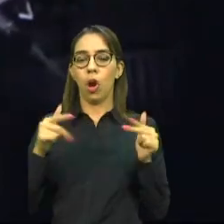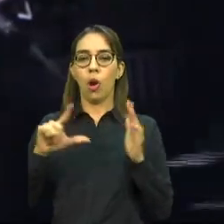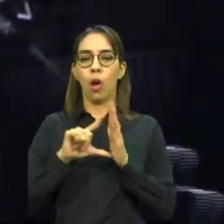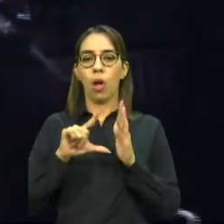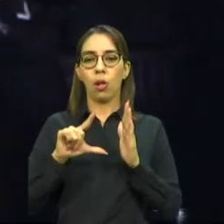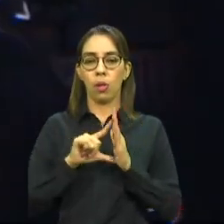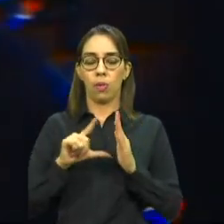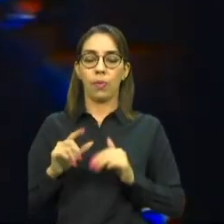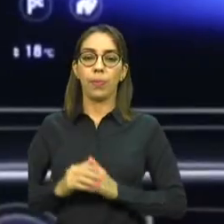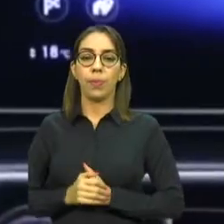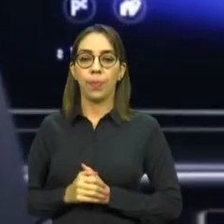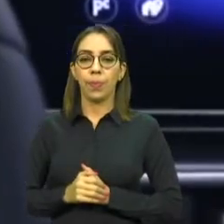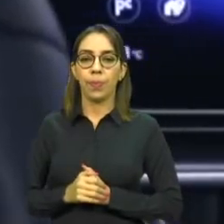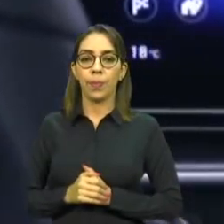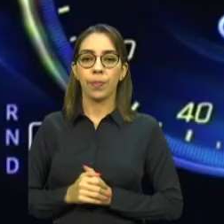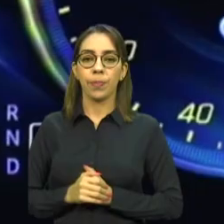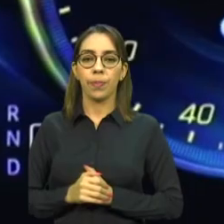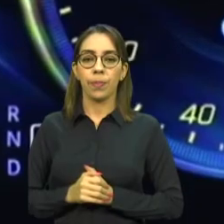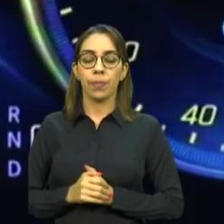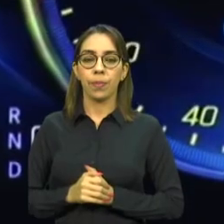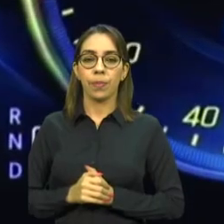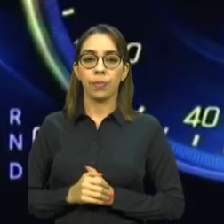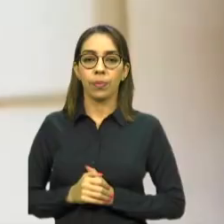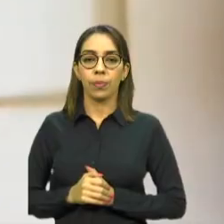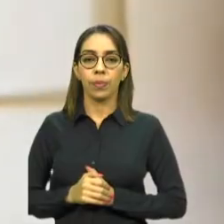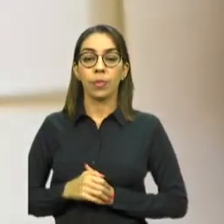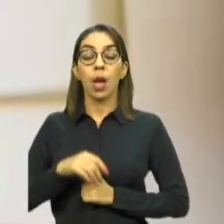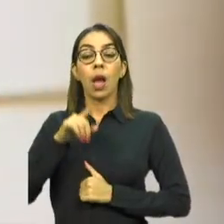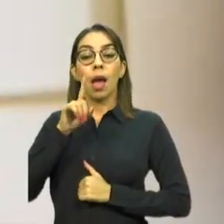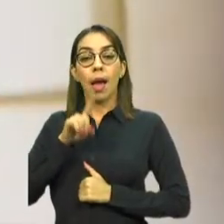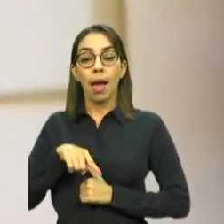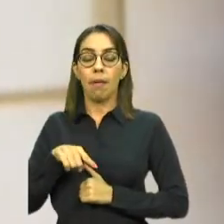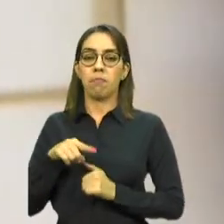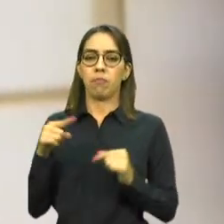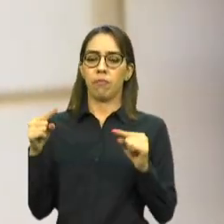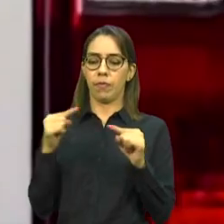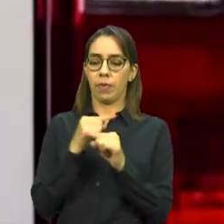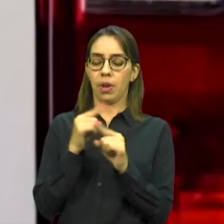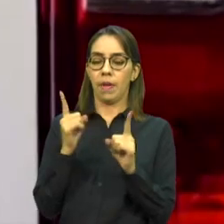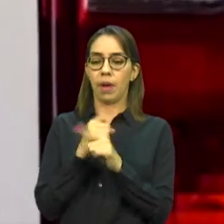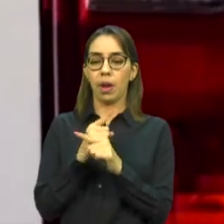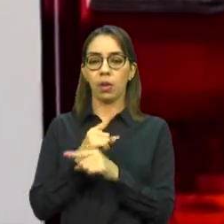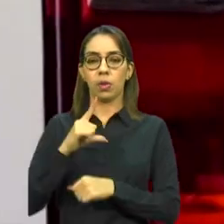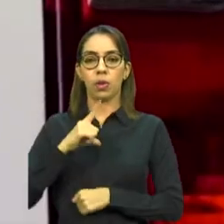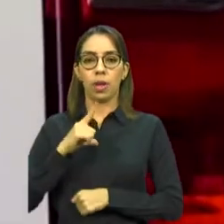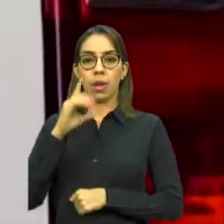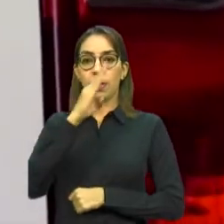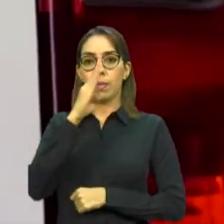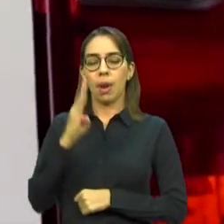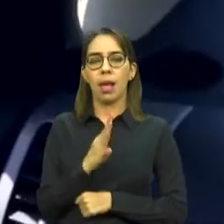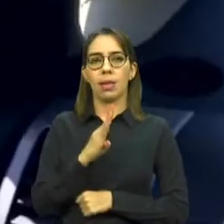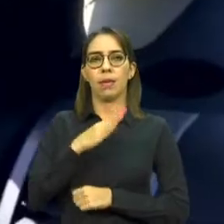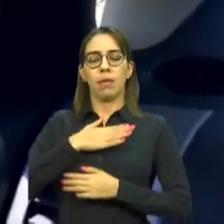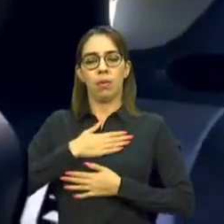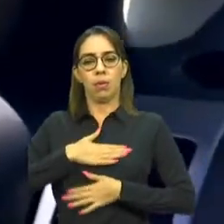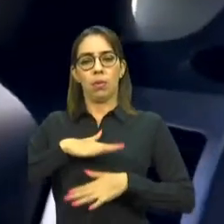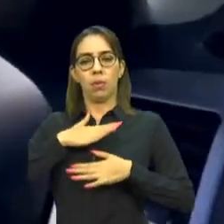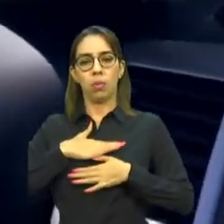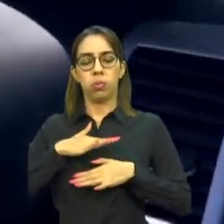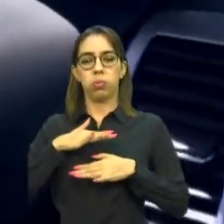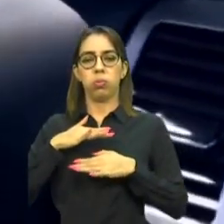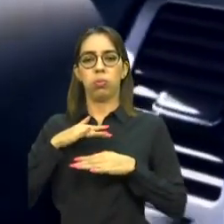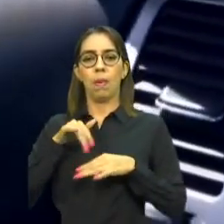A eletrificação dos veículos é tendência mundial. No Brasil, apesar de estar em marcha lenta aos poucos, mais